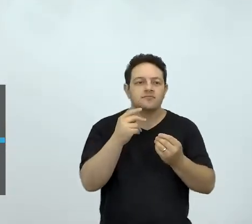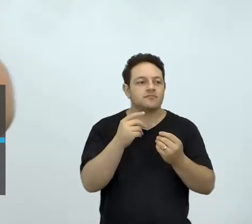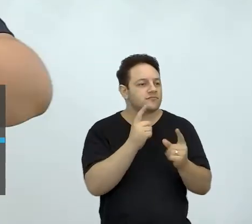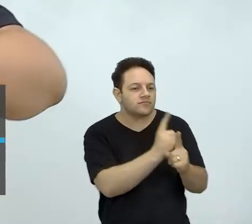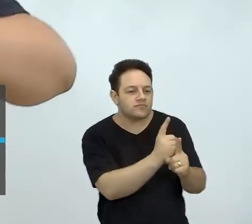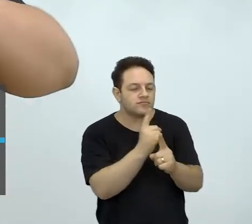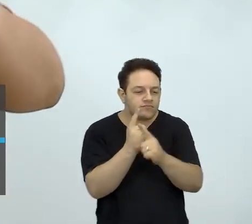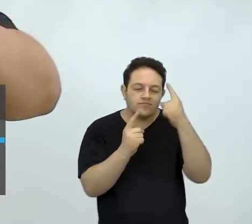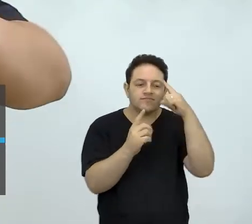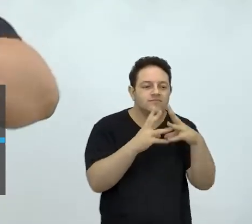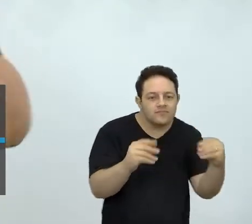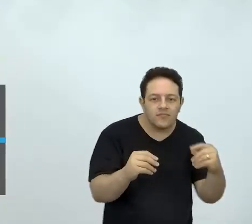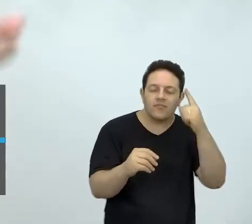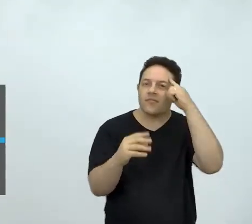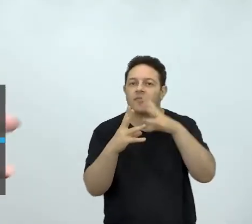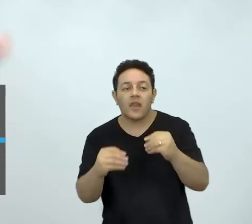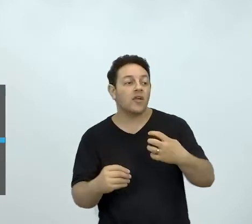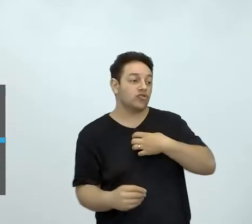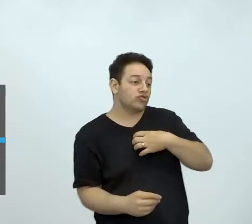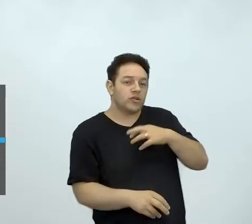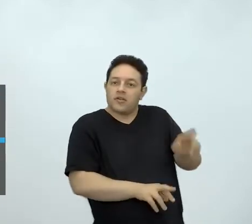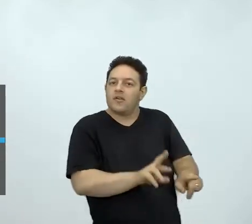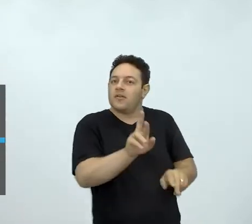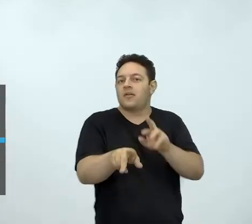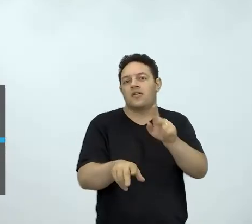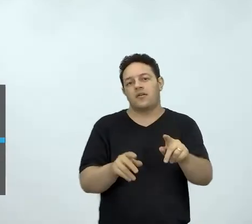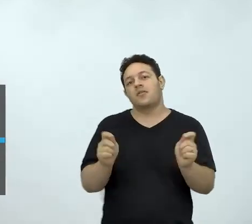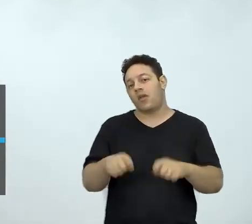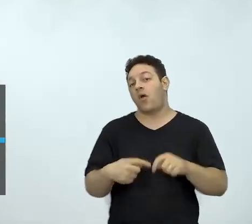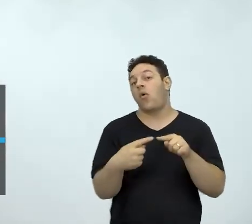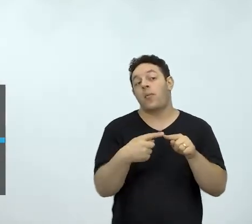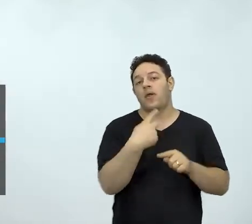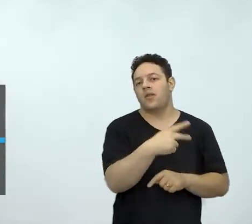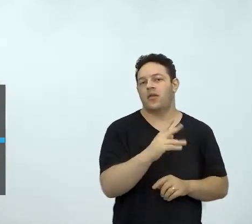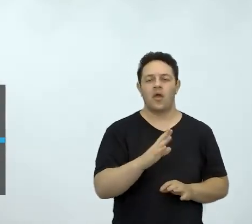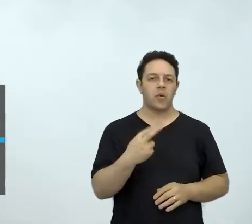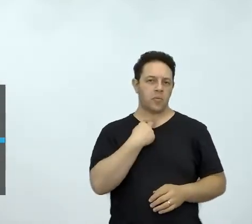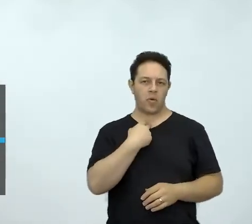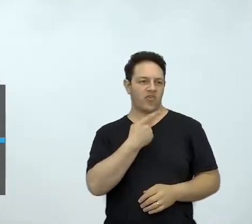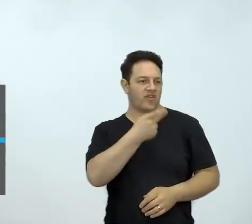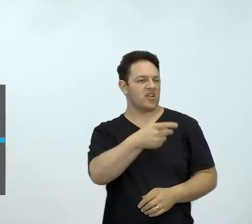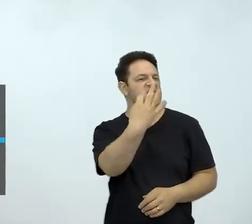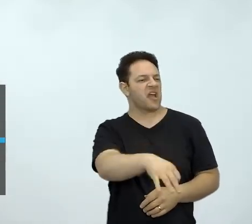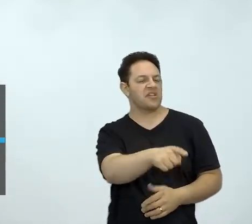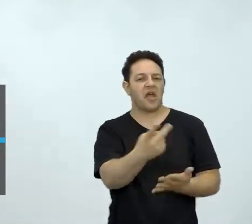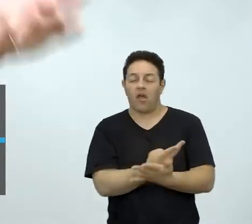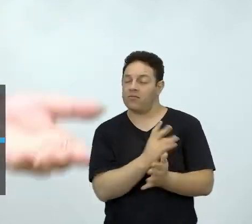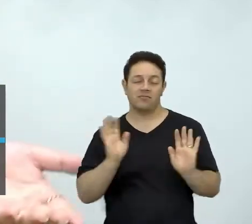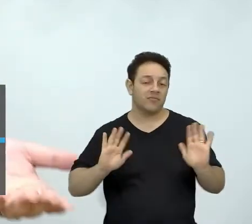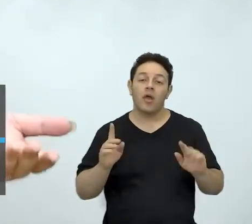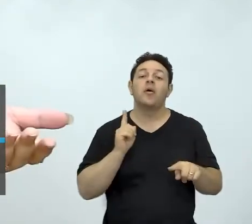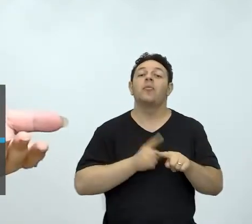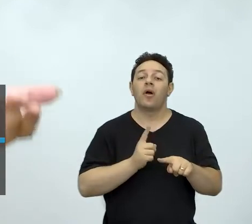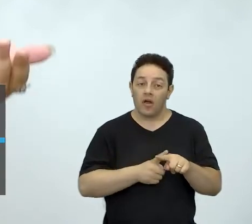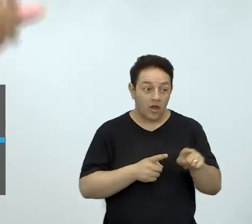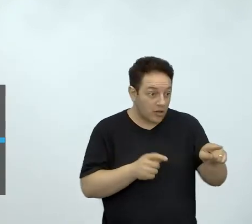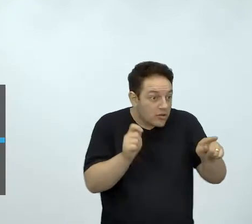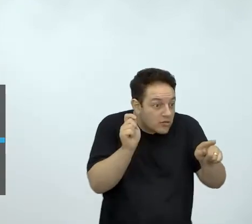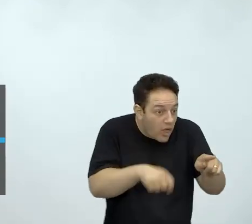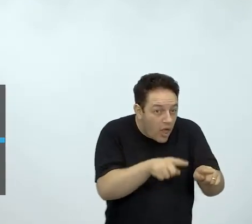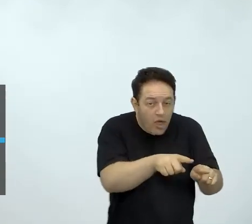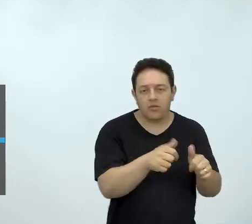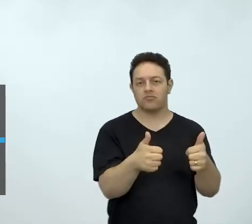soluções e vão criar elementos que fazem sentido para elas. E não cabe a nós dizer se está certo ou errado, porque se funciona para ela,